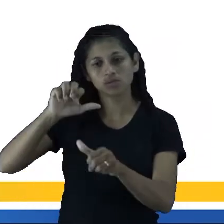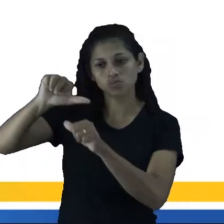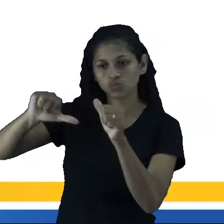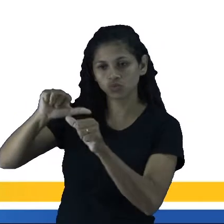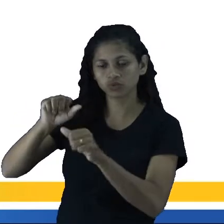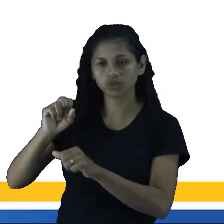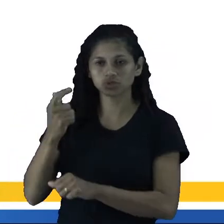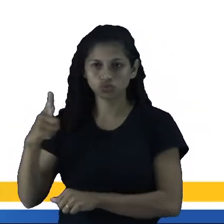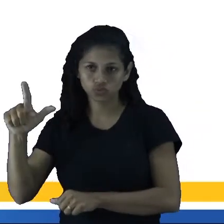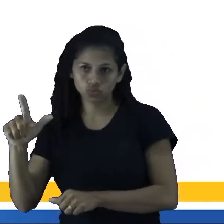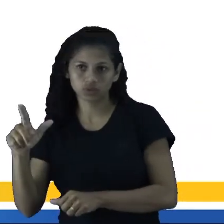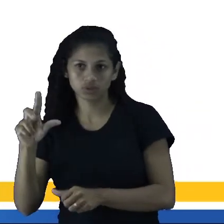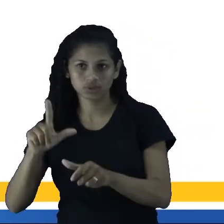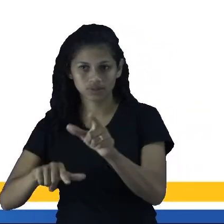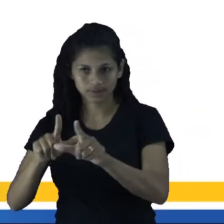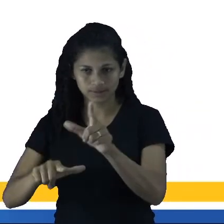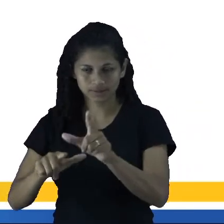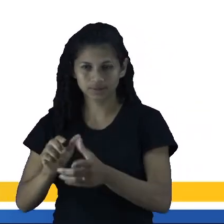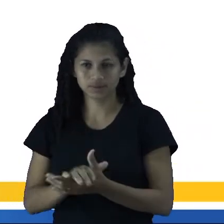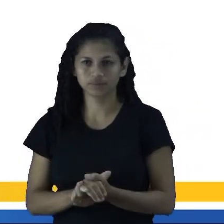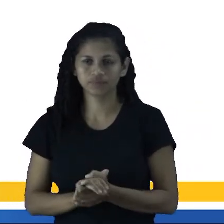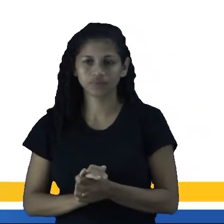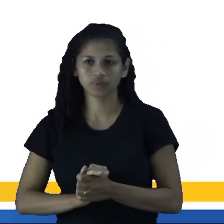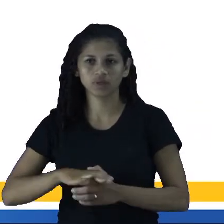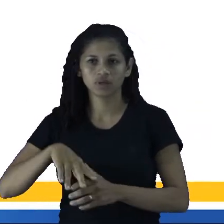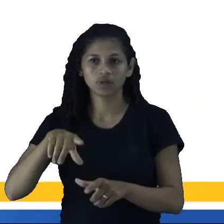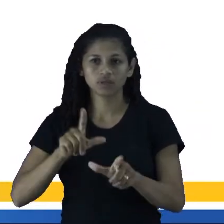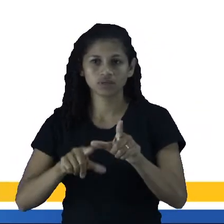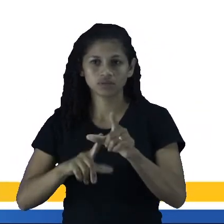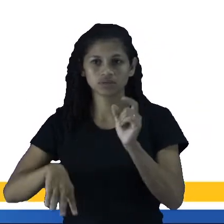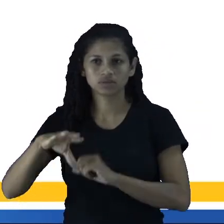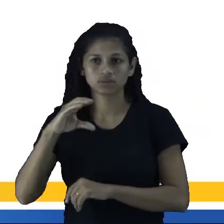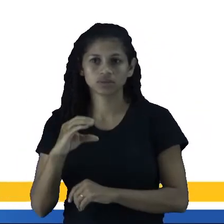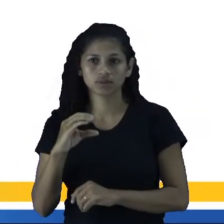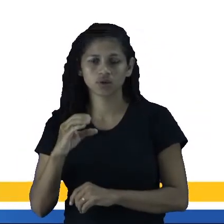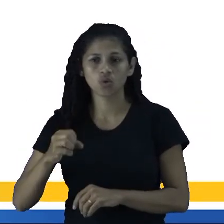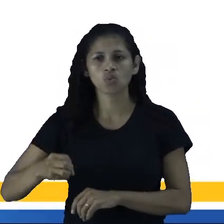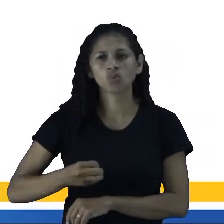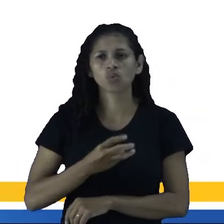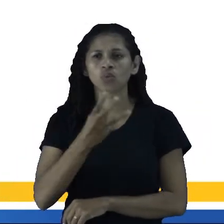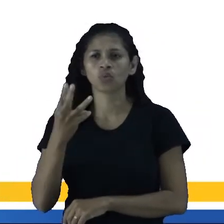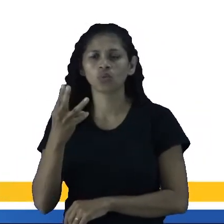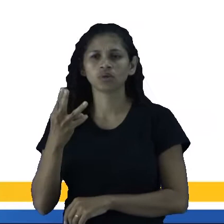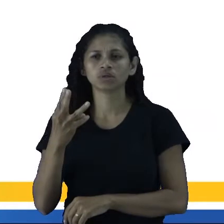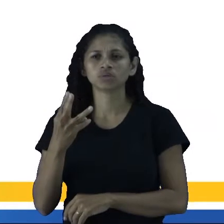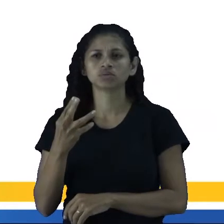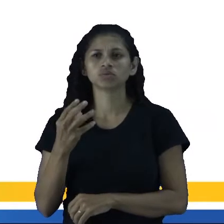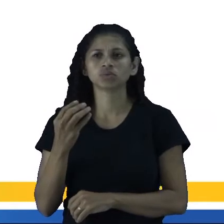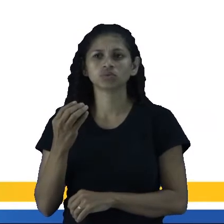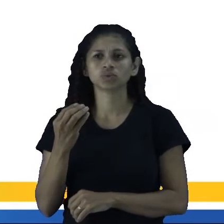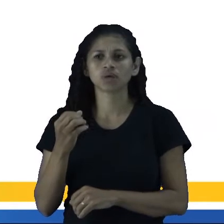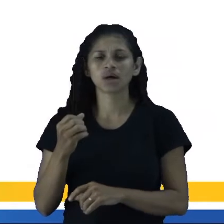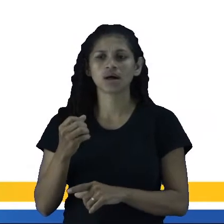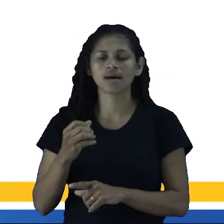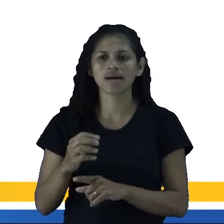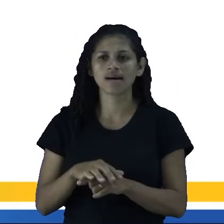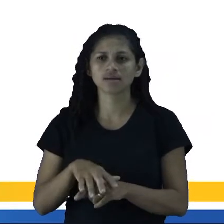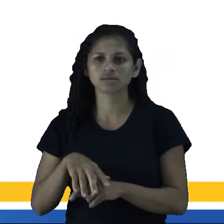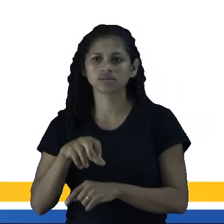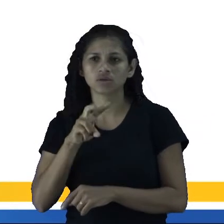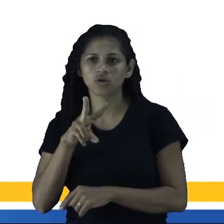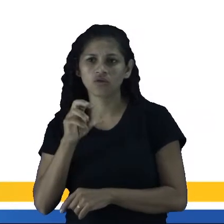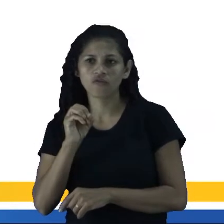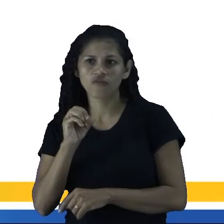demais. Ok? Vamos para a letra C. Quantos são os anagramas no caso das vogais estarem